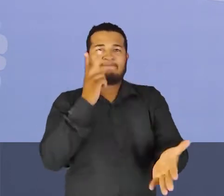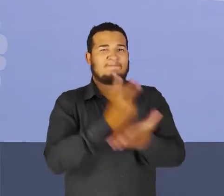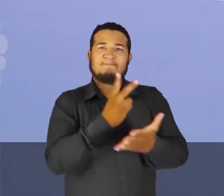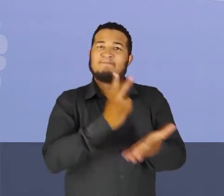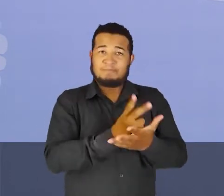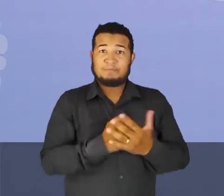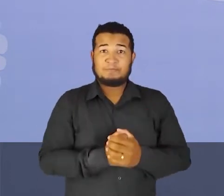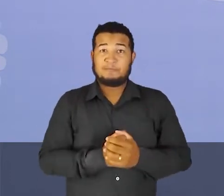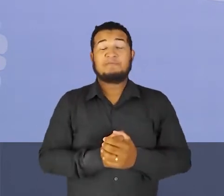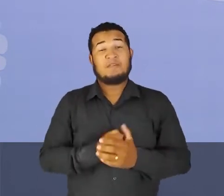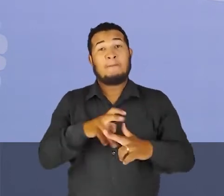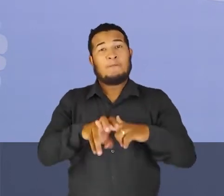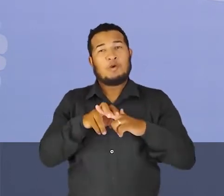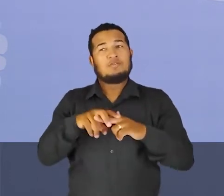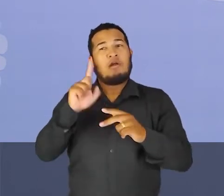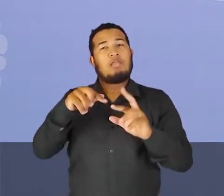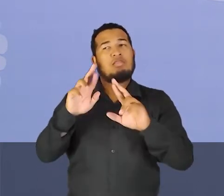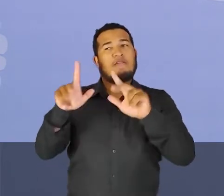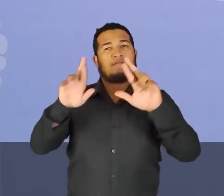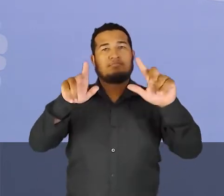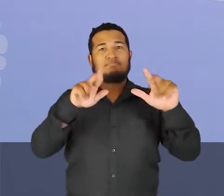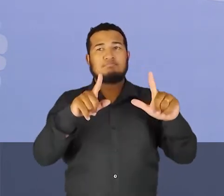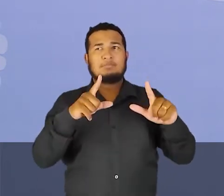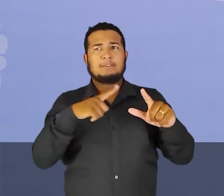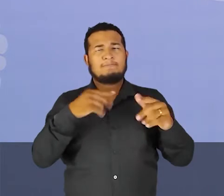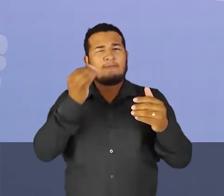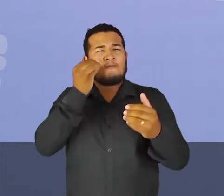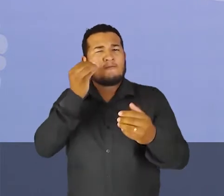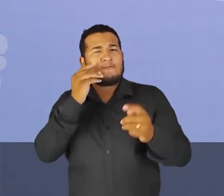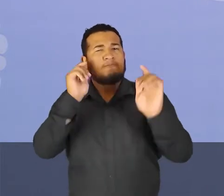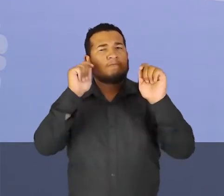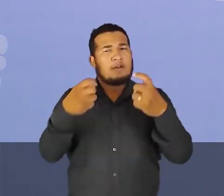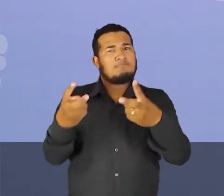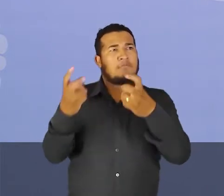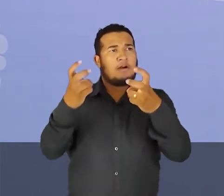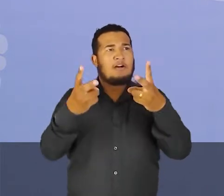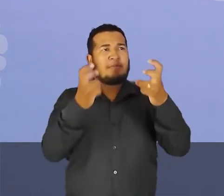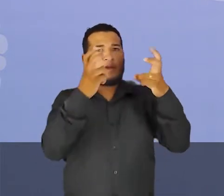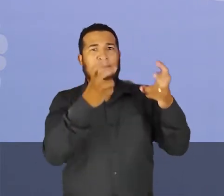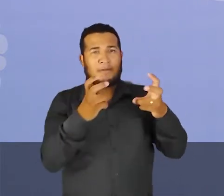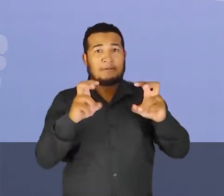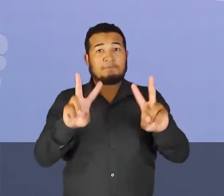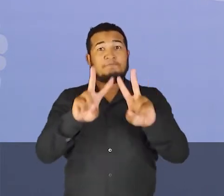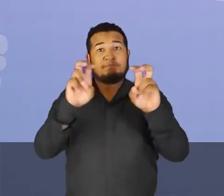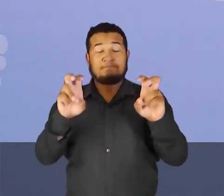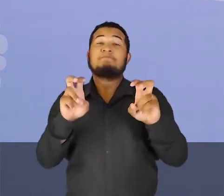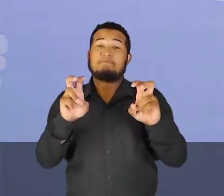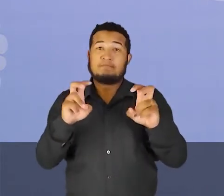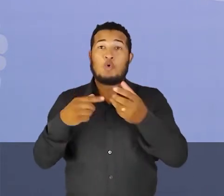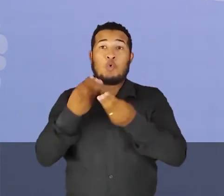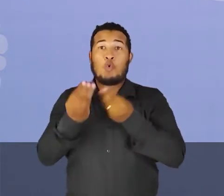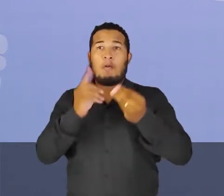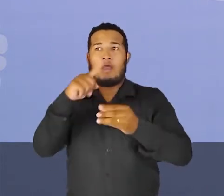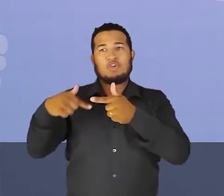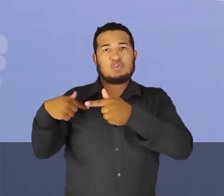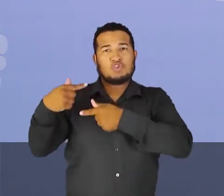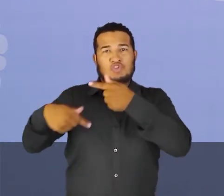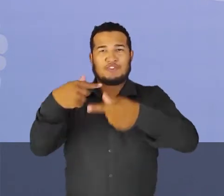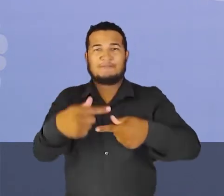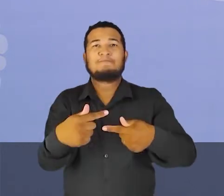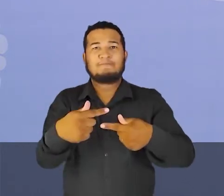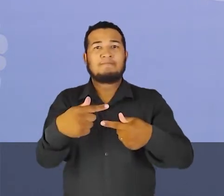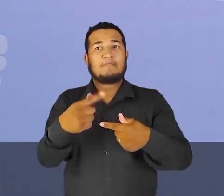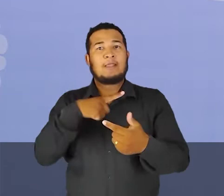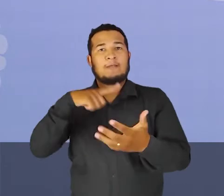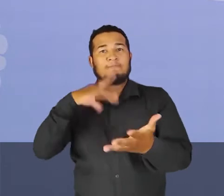Então, basicamente, essas são algumas diferenças mais preliminares que nós podemos identificar em relação a essas